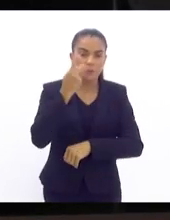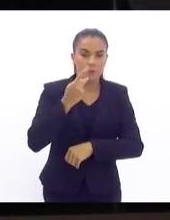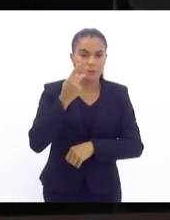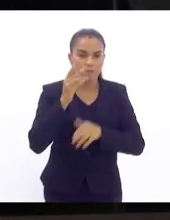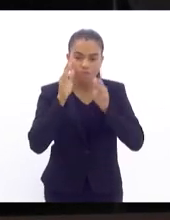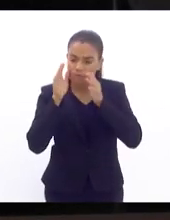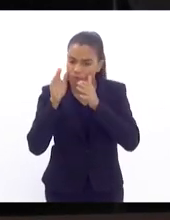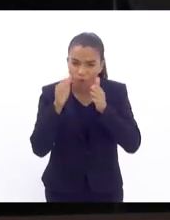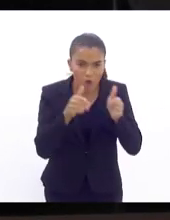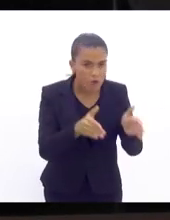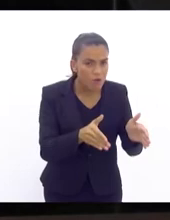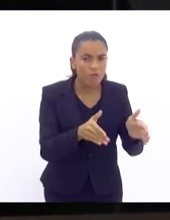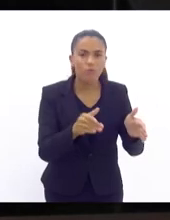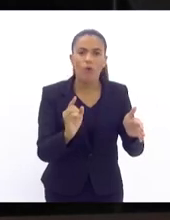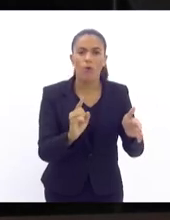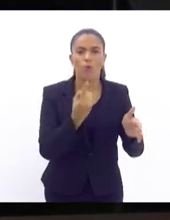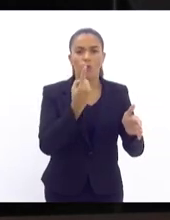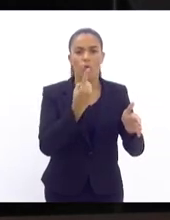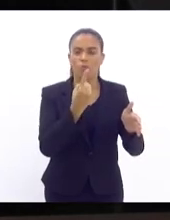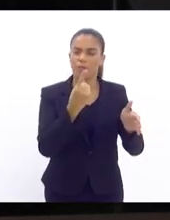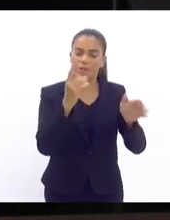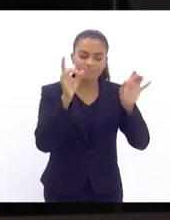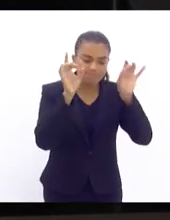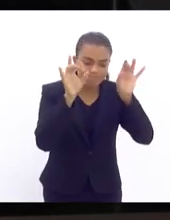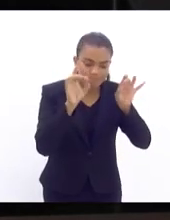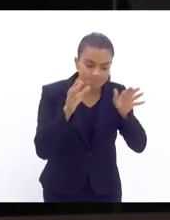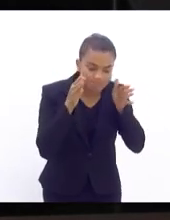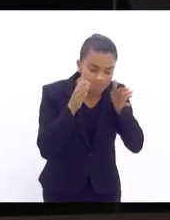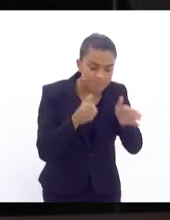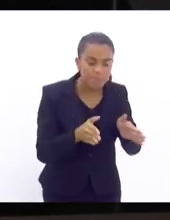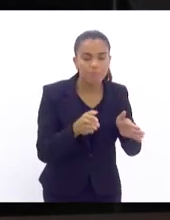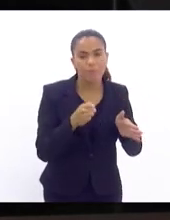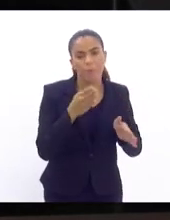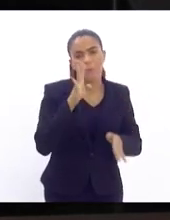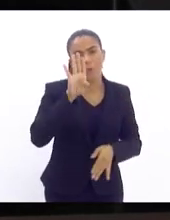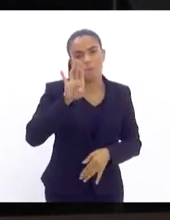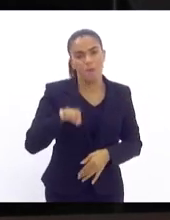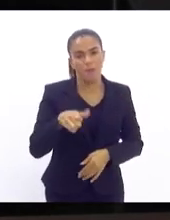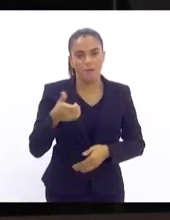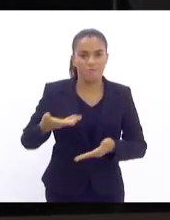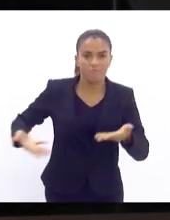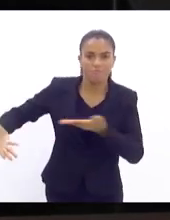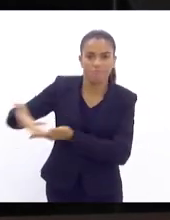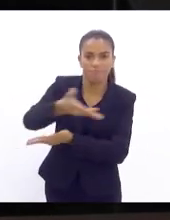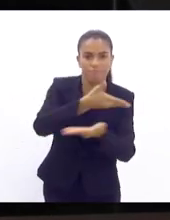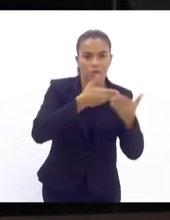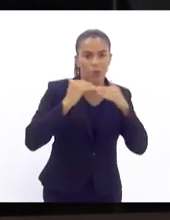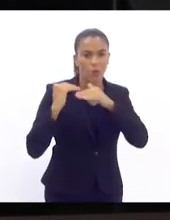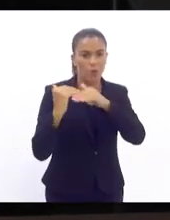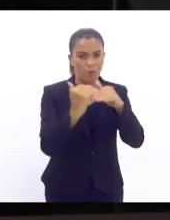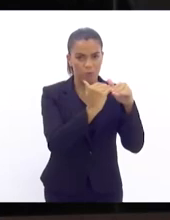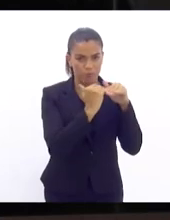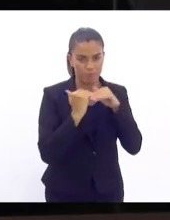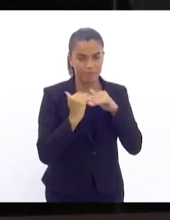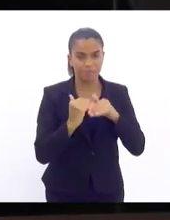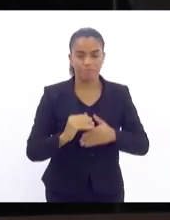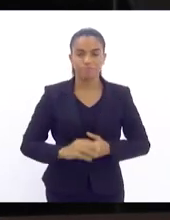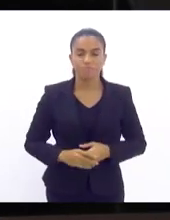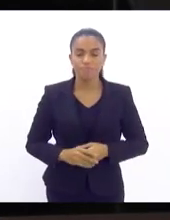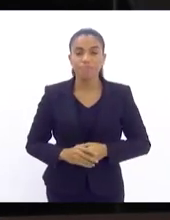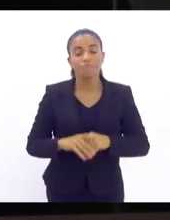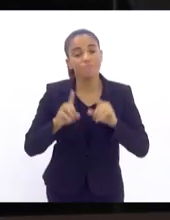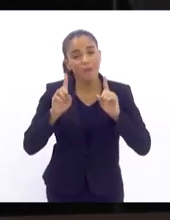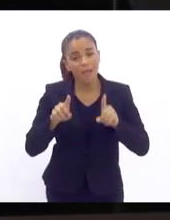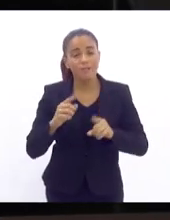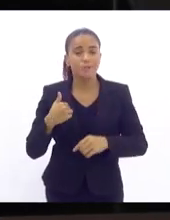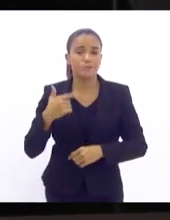voltadas mesmo, única e exclusivamente, para o bem comum. Bom, mas o que me traz